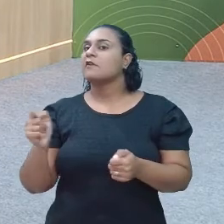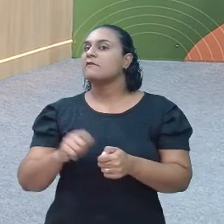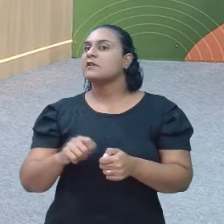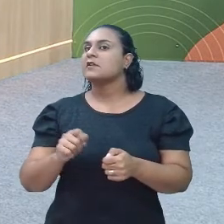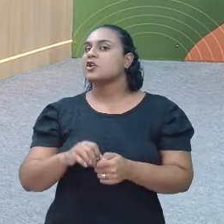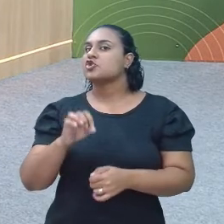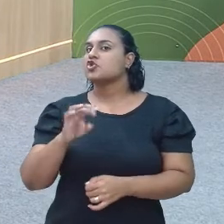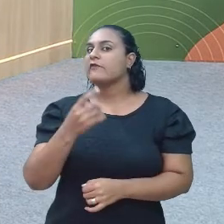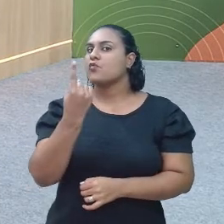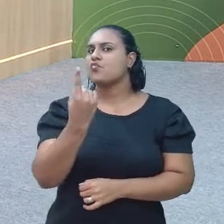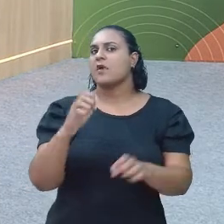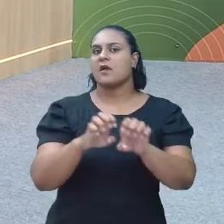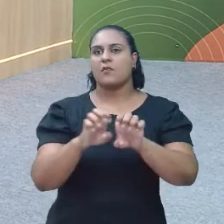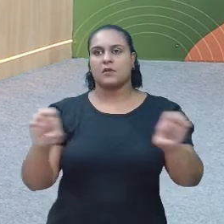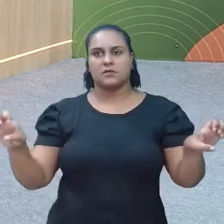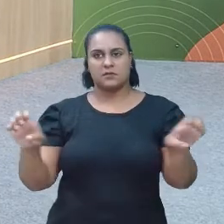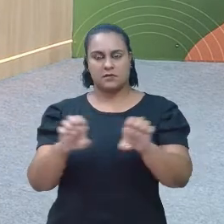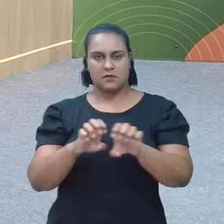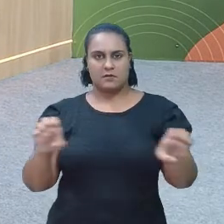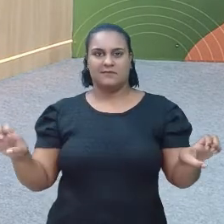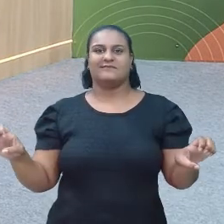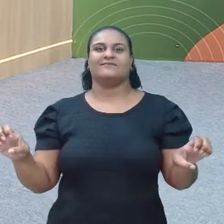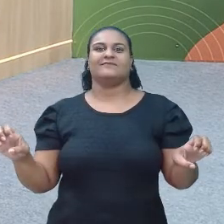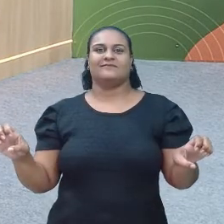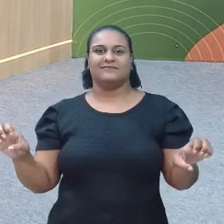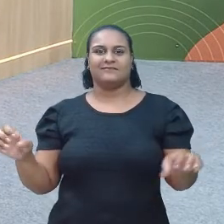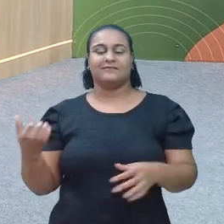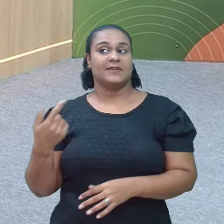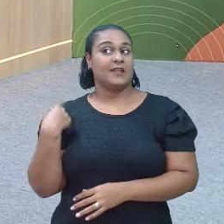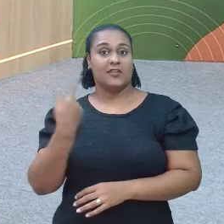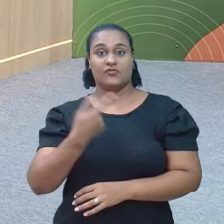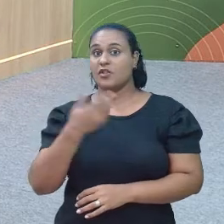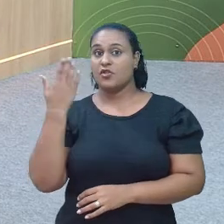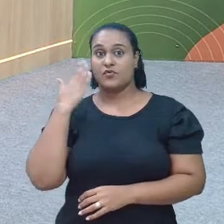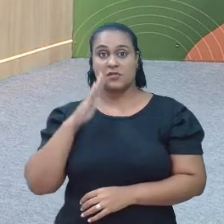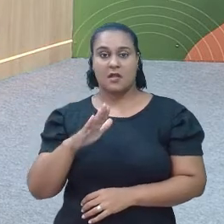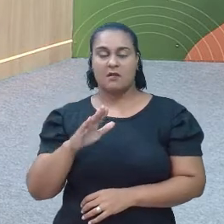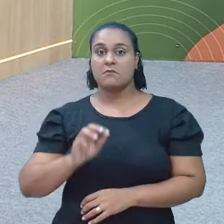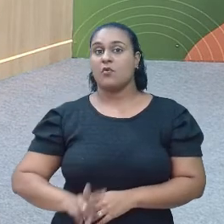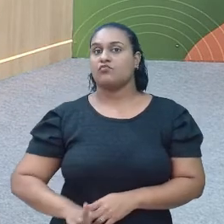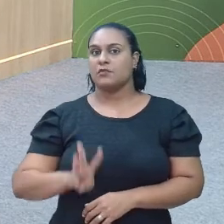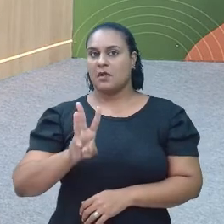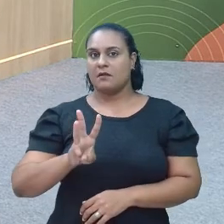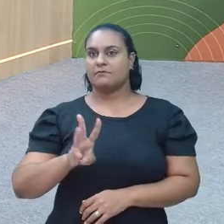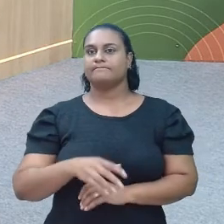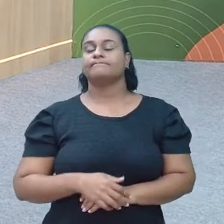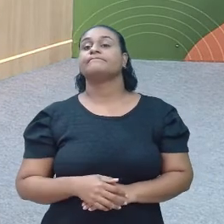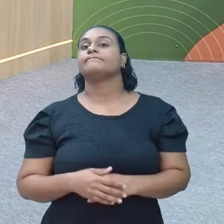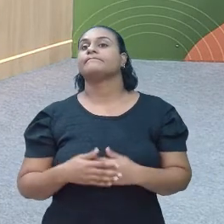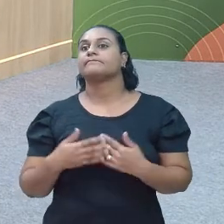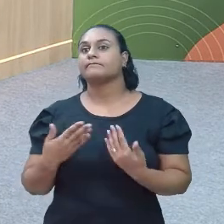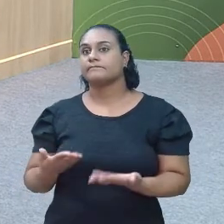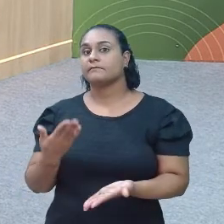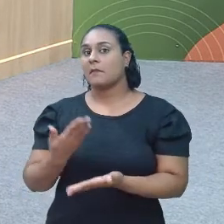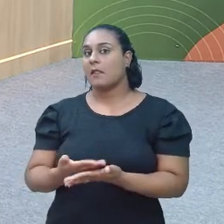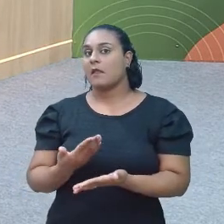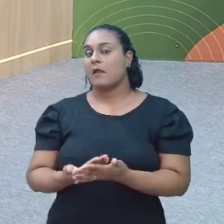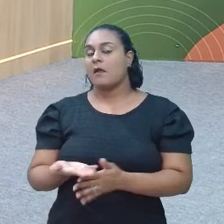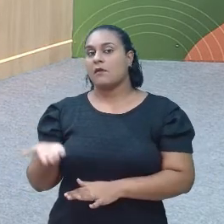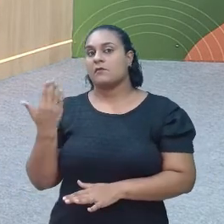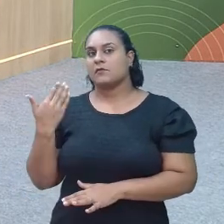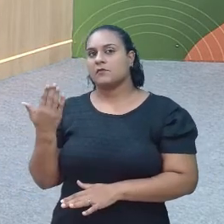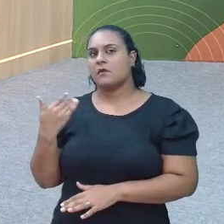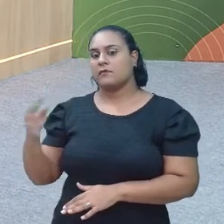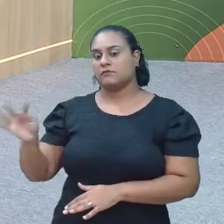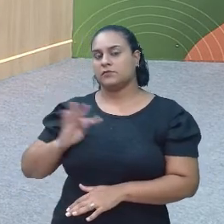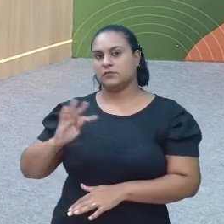única equação, onde a única informação desconhecida é o w. Então, como eu disse, a aula anterior, que são